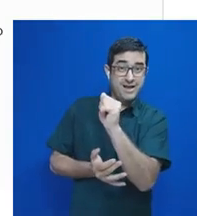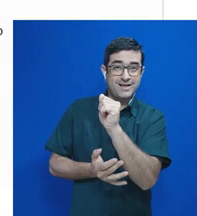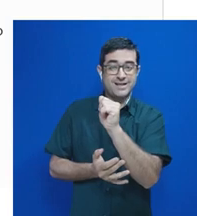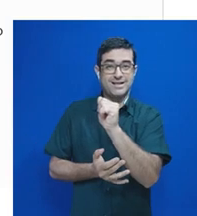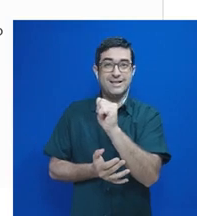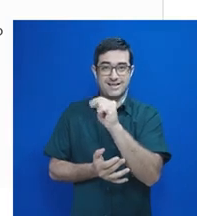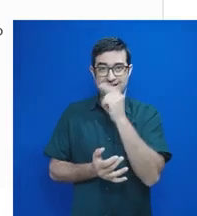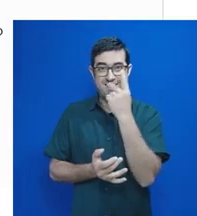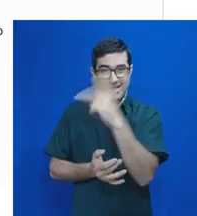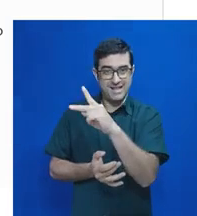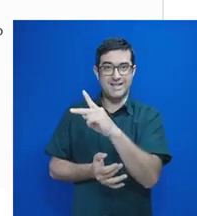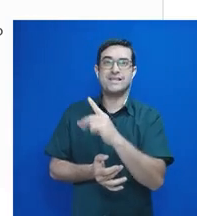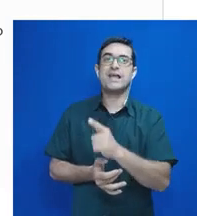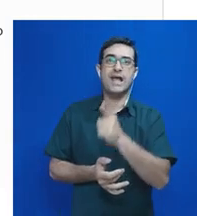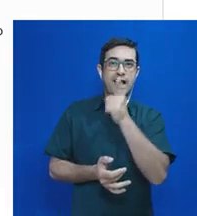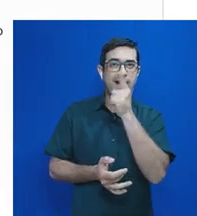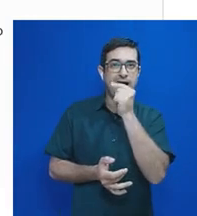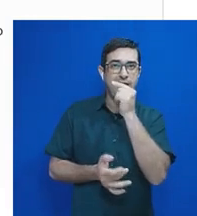seja, ele é,